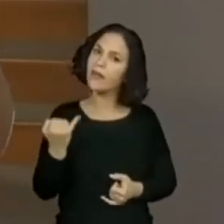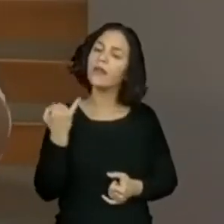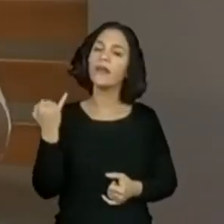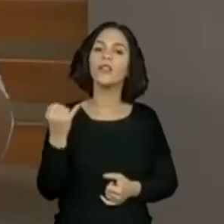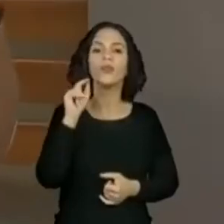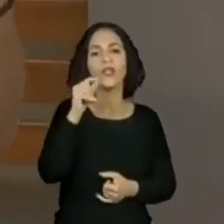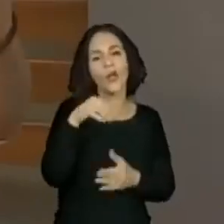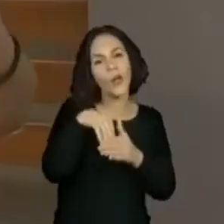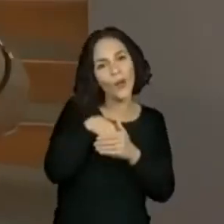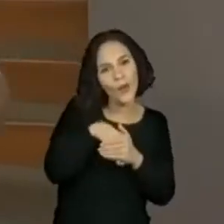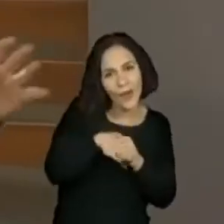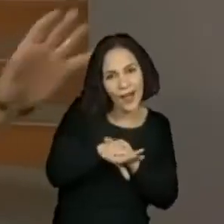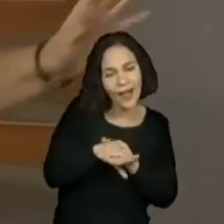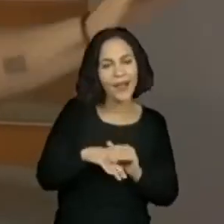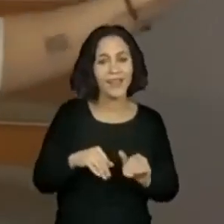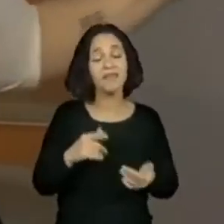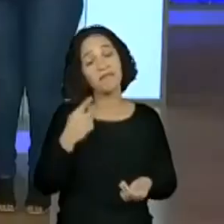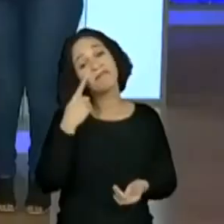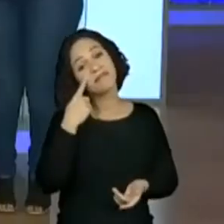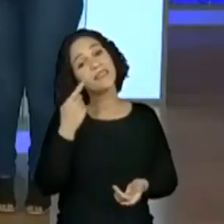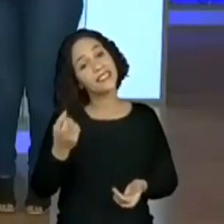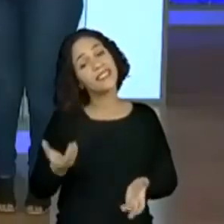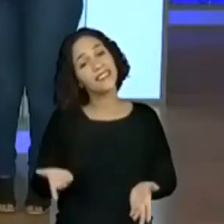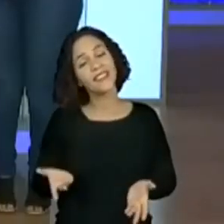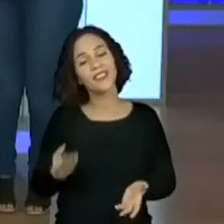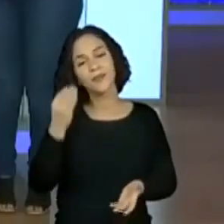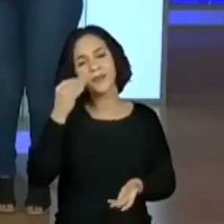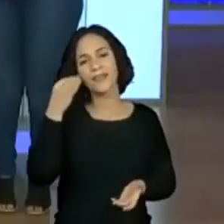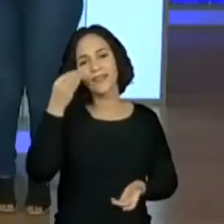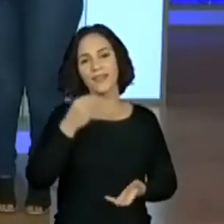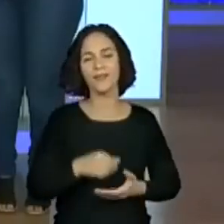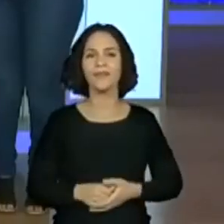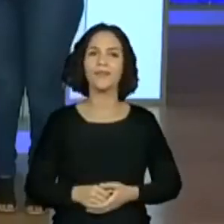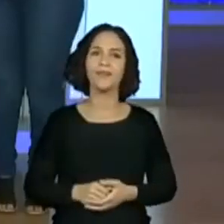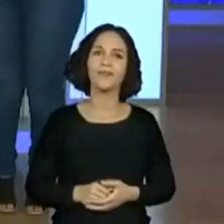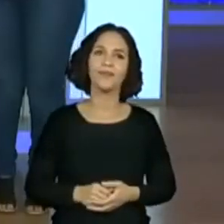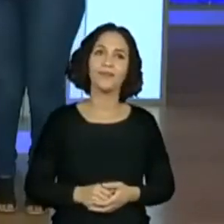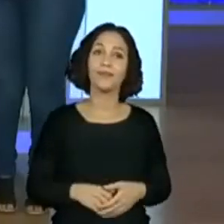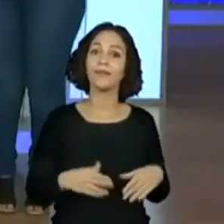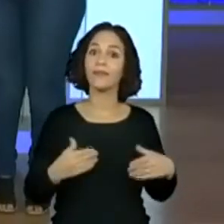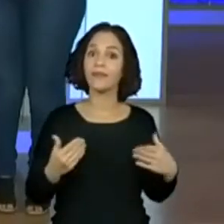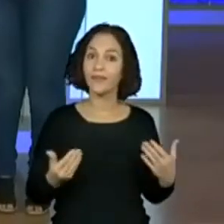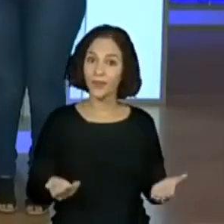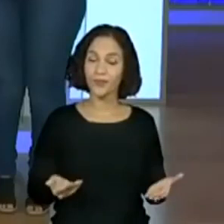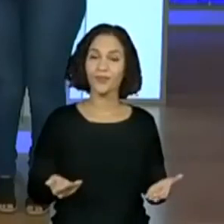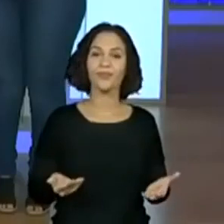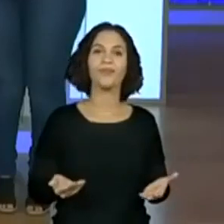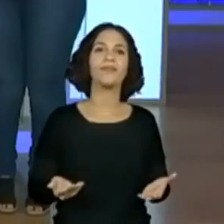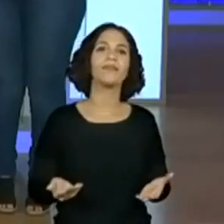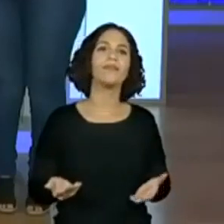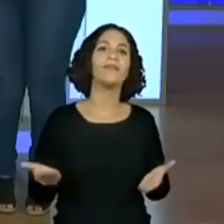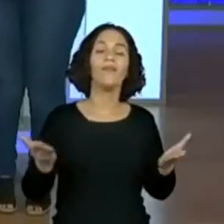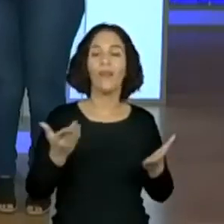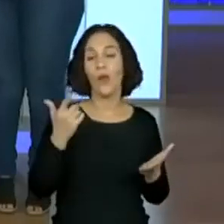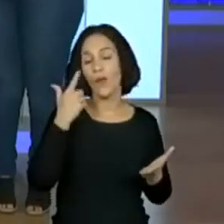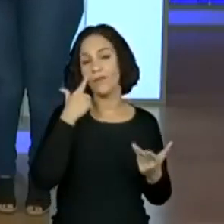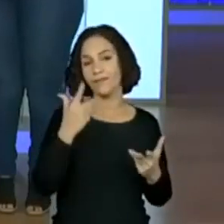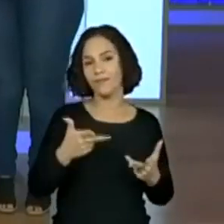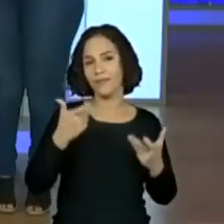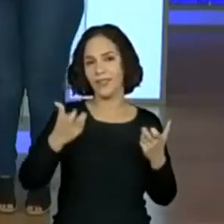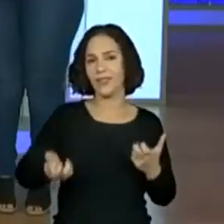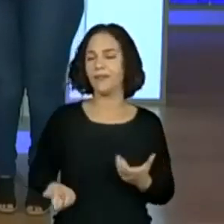questão de guardar, né? É interessante, um é uma vivência. Isso. E aí, nós vamos perceber a situação aqui, ó.